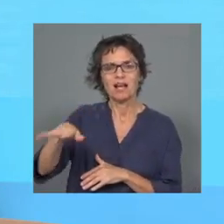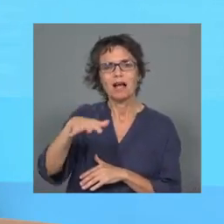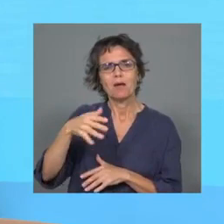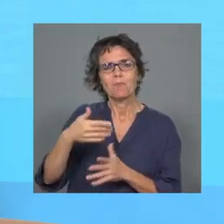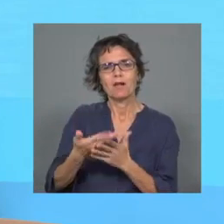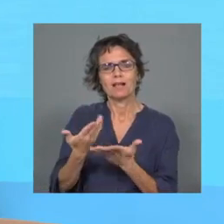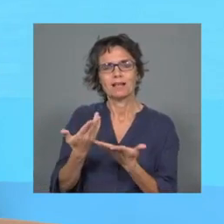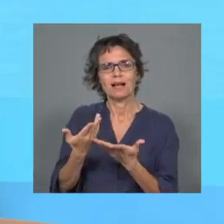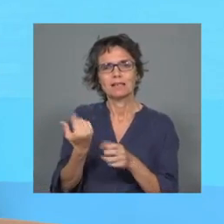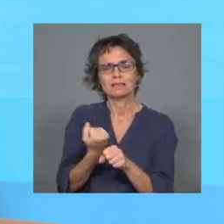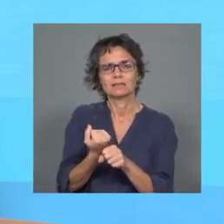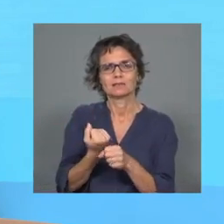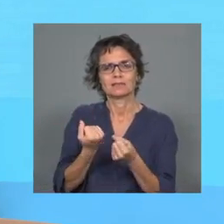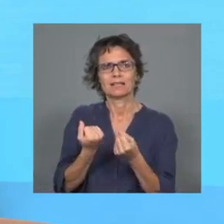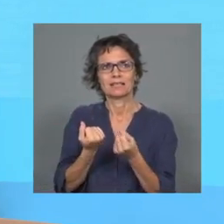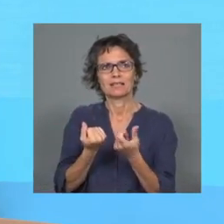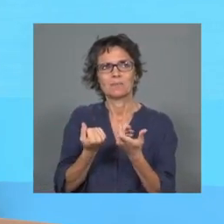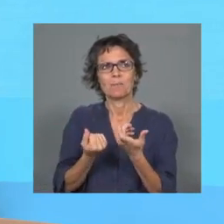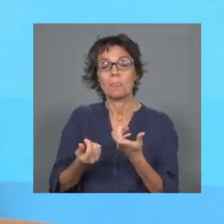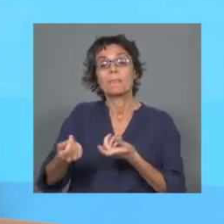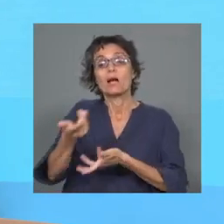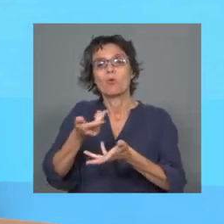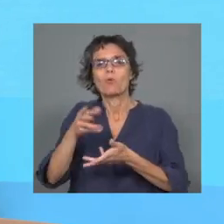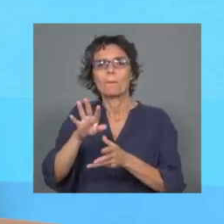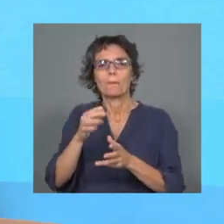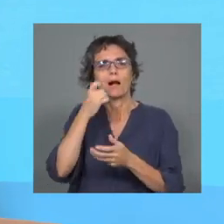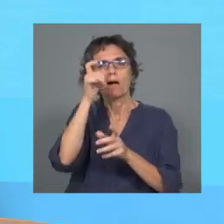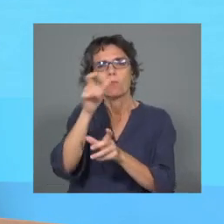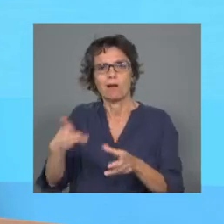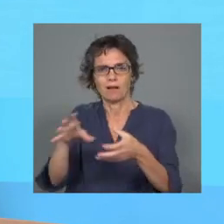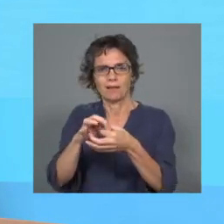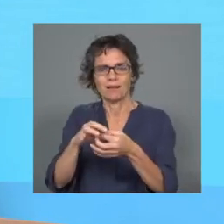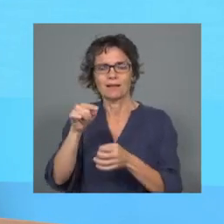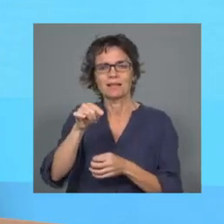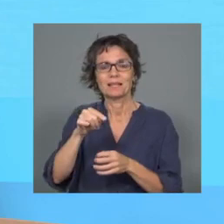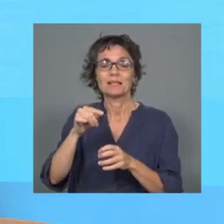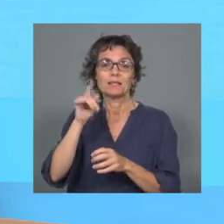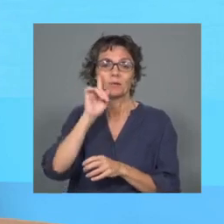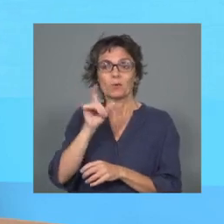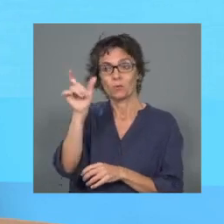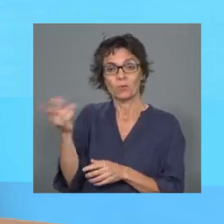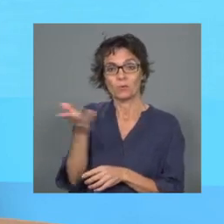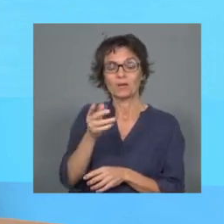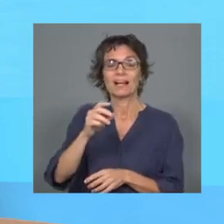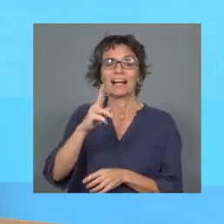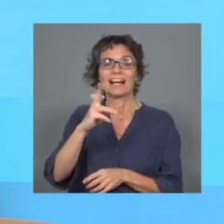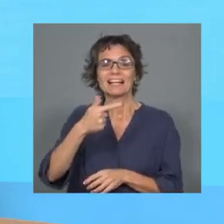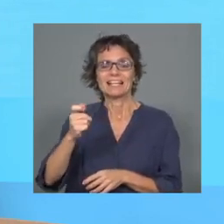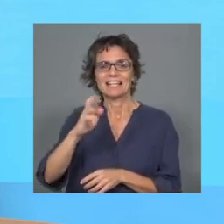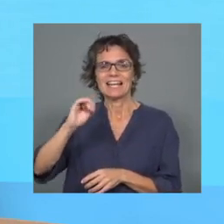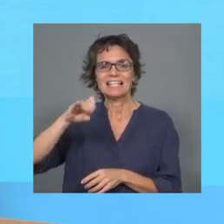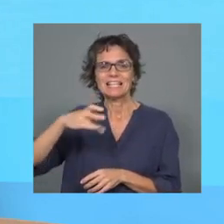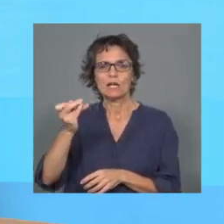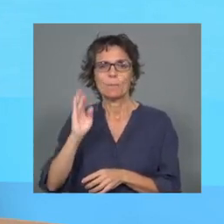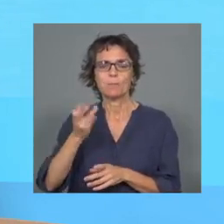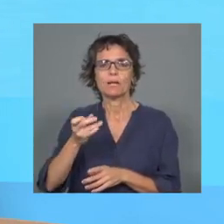humana à atividade económica. Onde ele está entre nós, Rita Sacramento Monteiro, que nos fala a